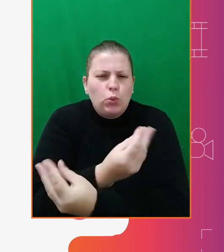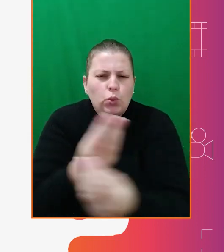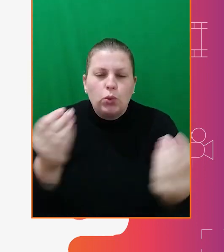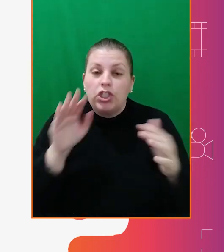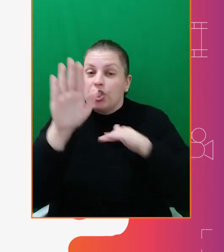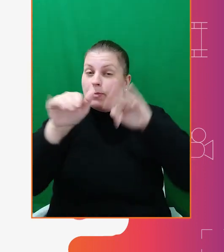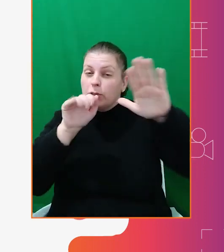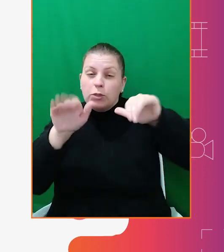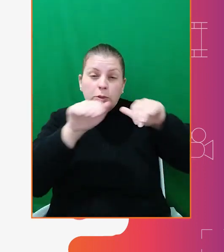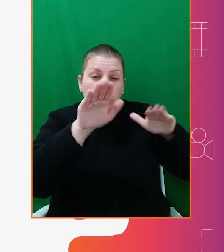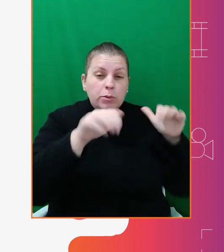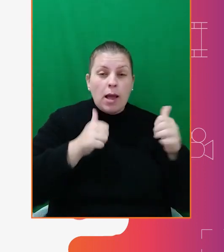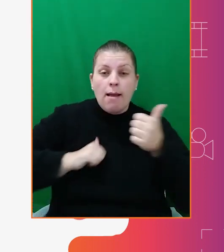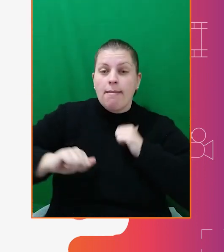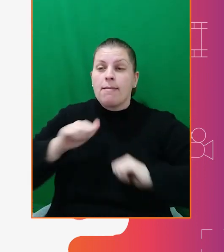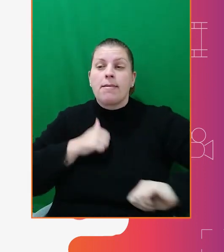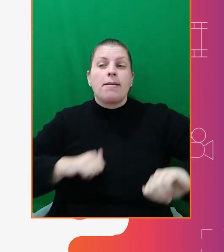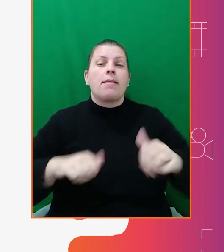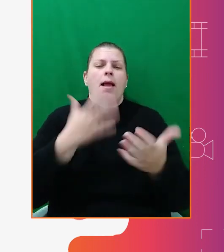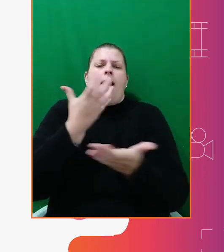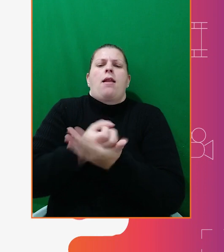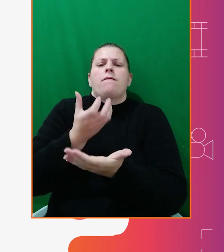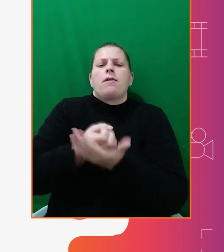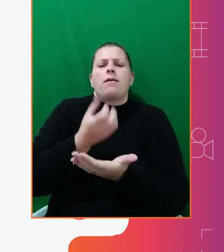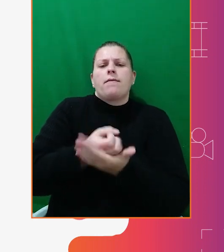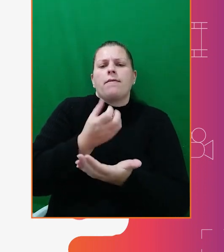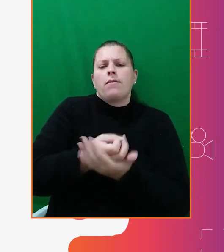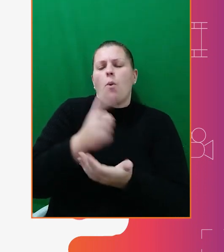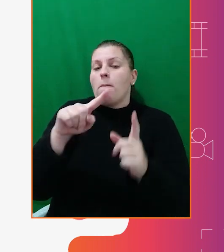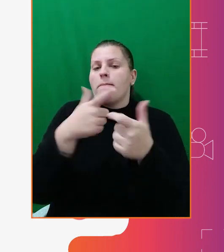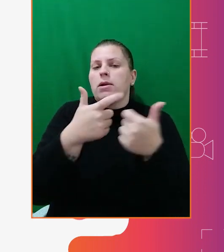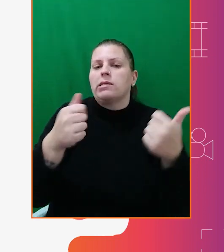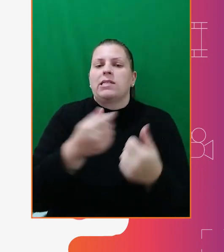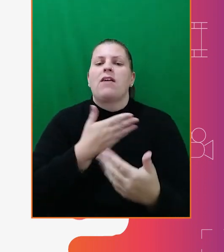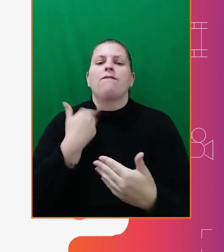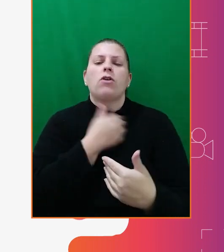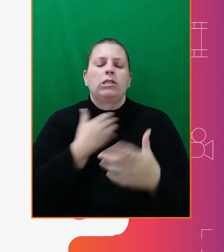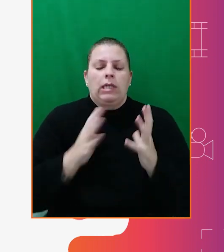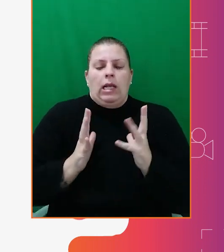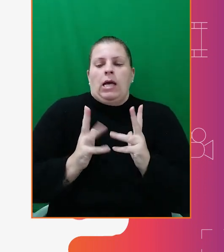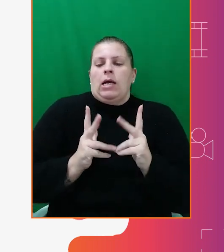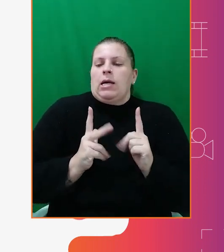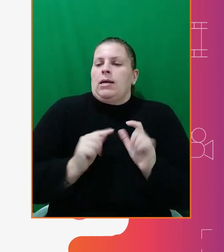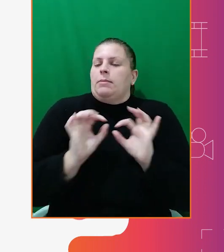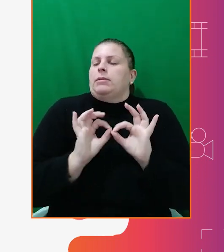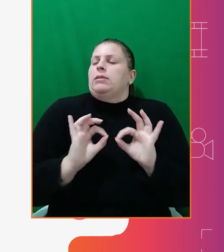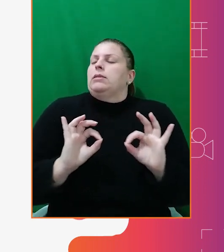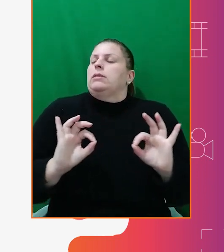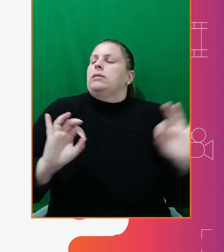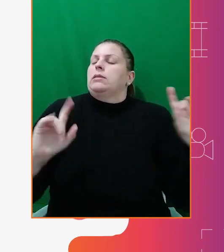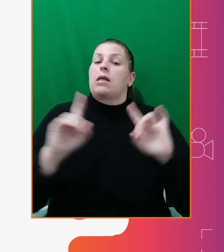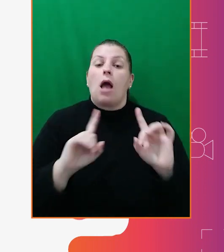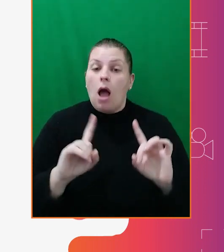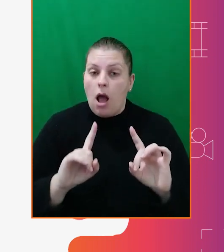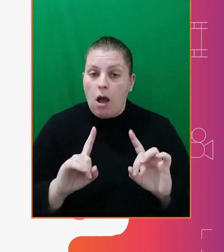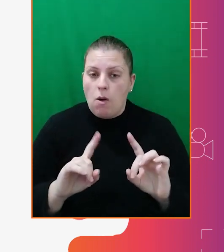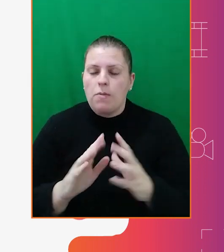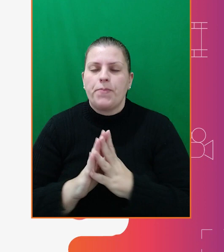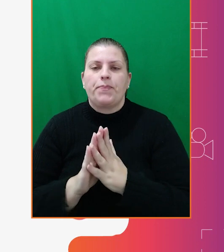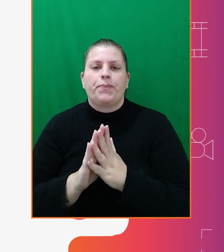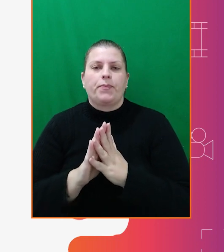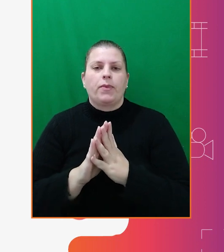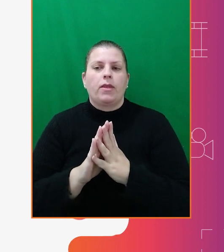atores ou até com modelos híbridos, onde trabalho com atores e não atores ao mesmo tempo. Em relação à direção de atores e não